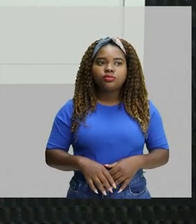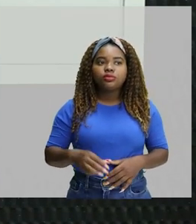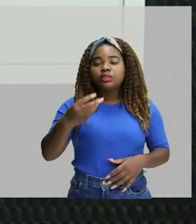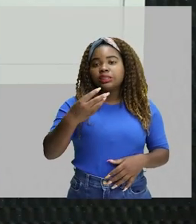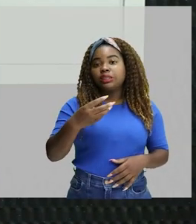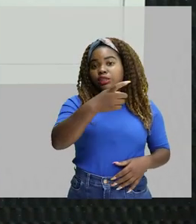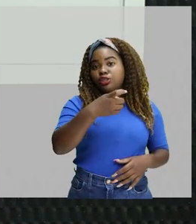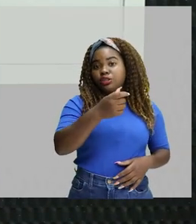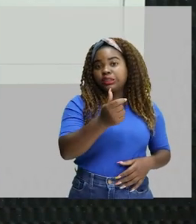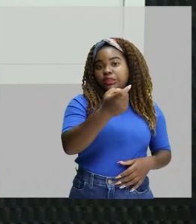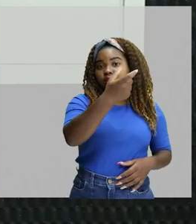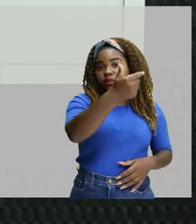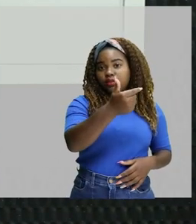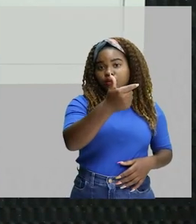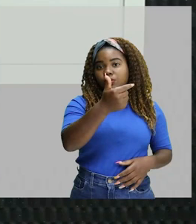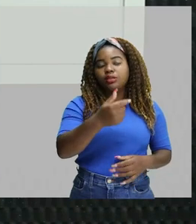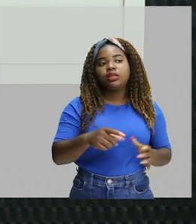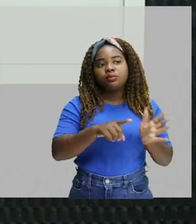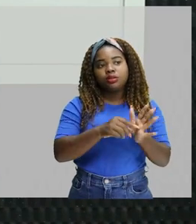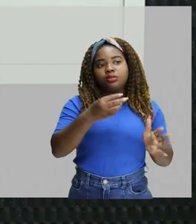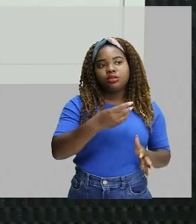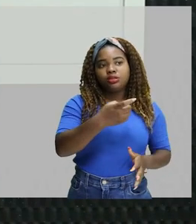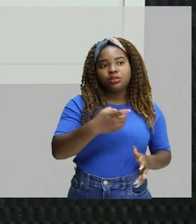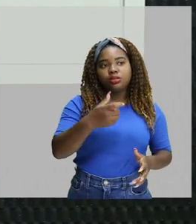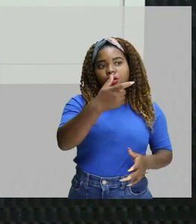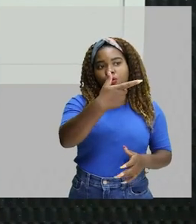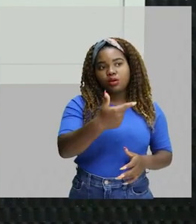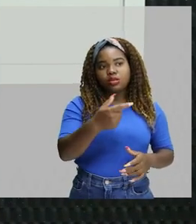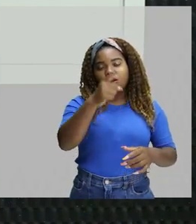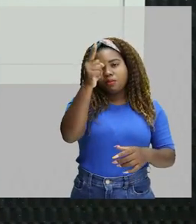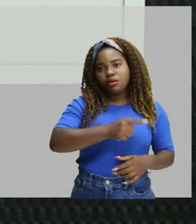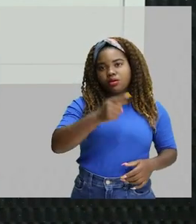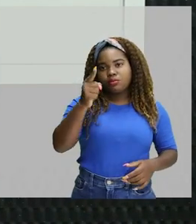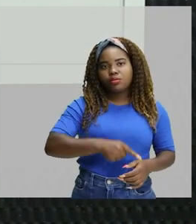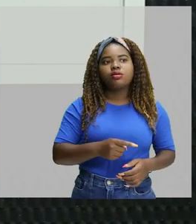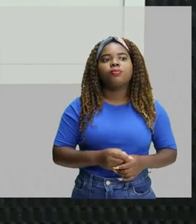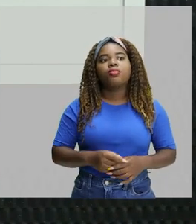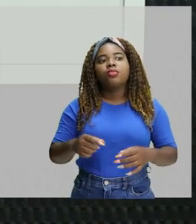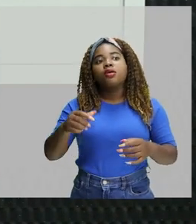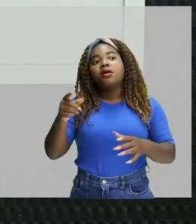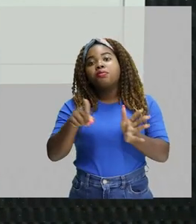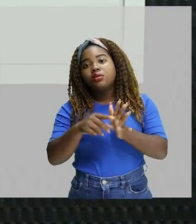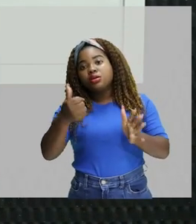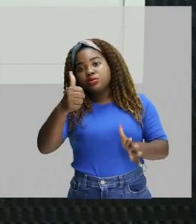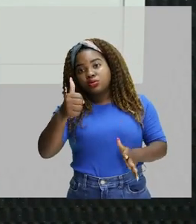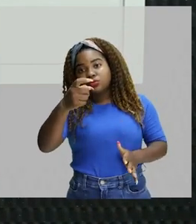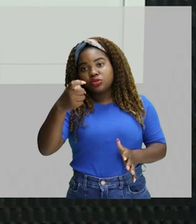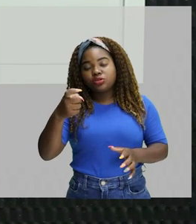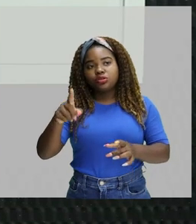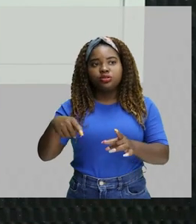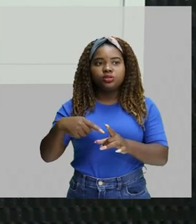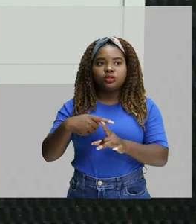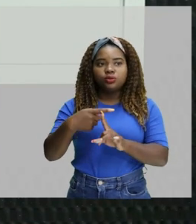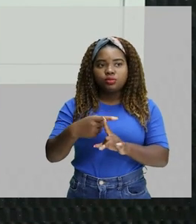3x - 3x cancela -1x com + 6x vai